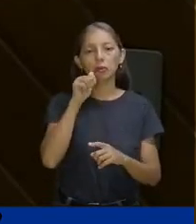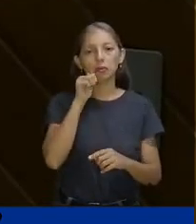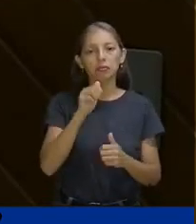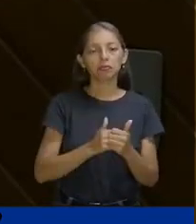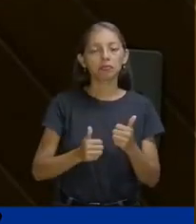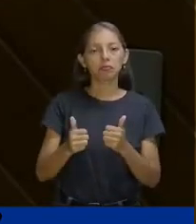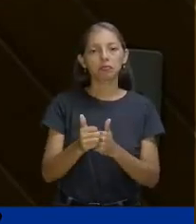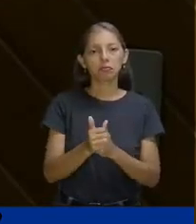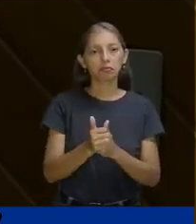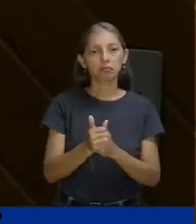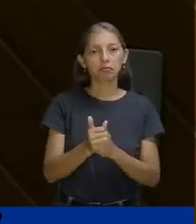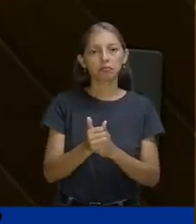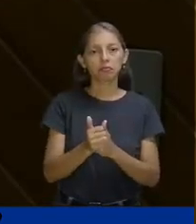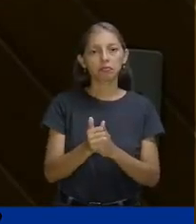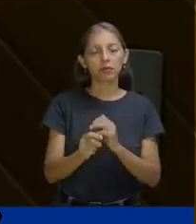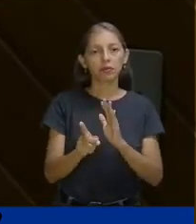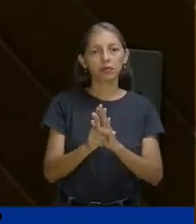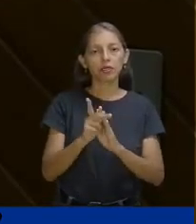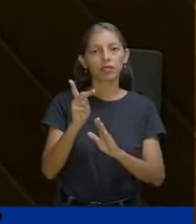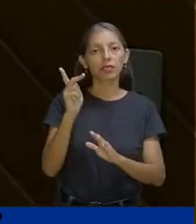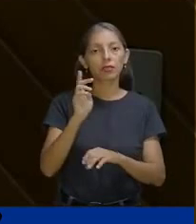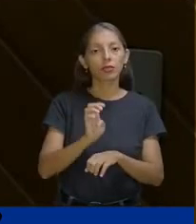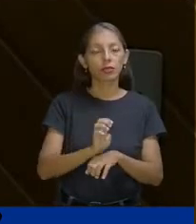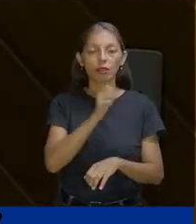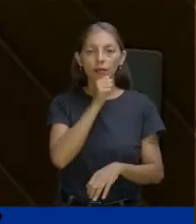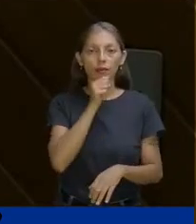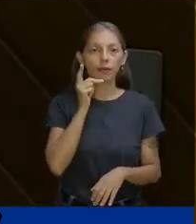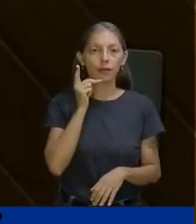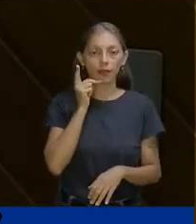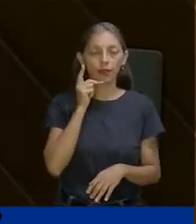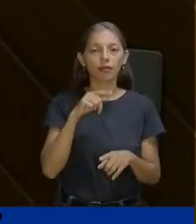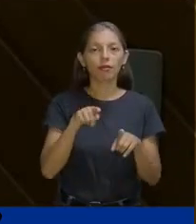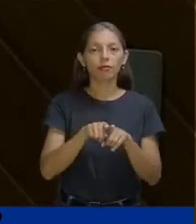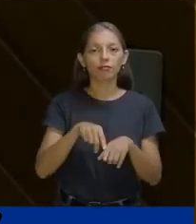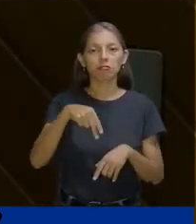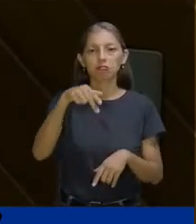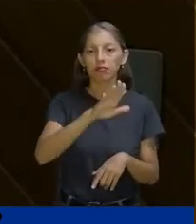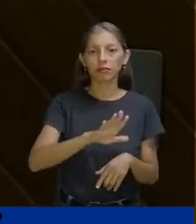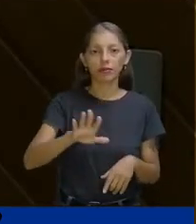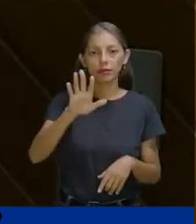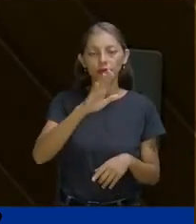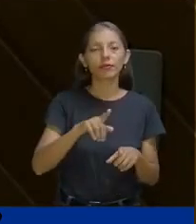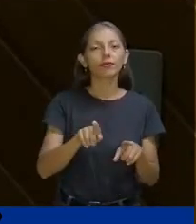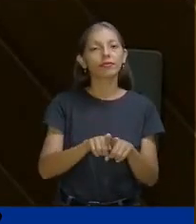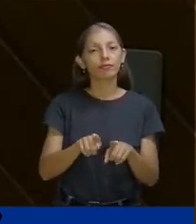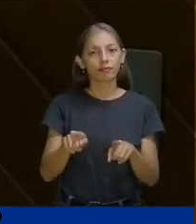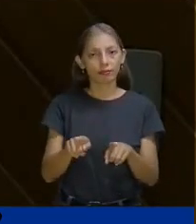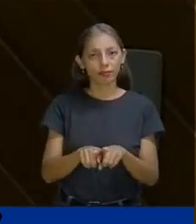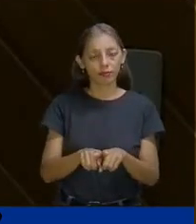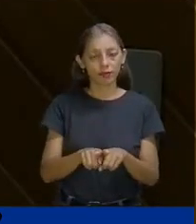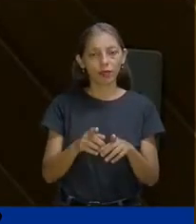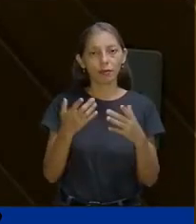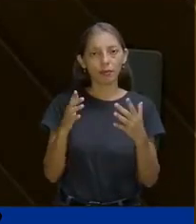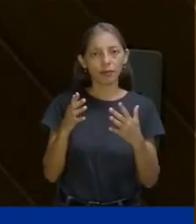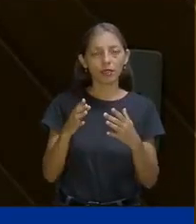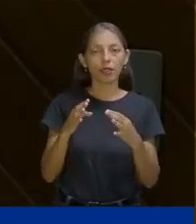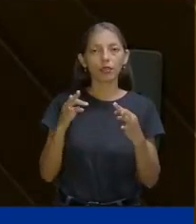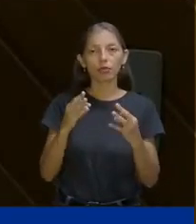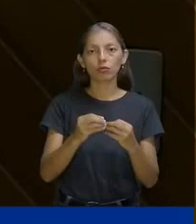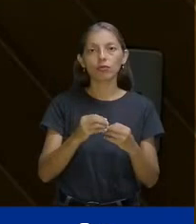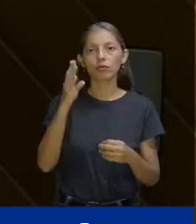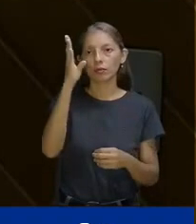protagonistas no nosso estado, com destaque nacional, estadual, em todas as regiões do nosso querido Brasil.